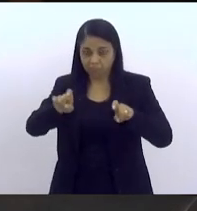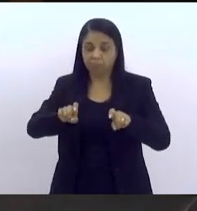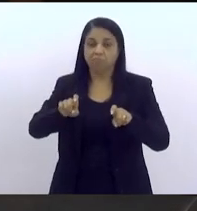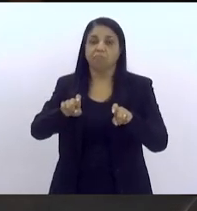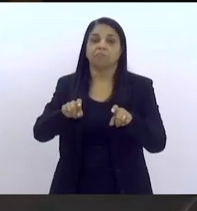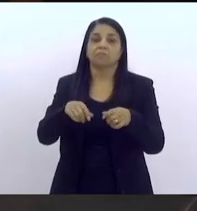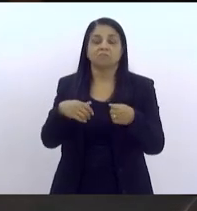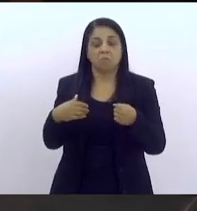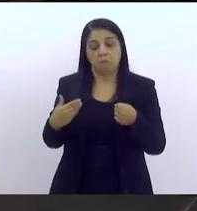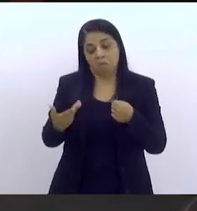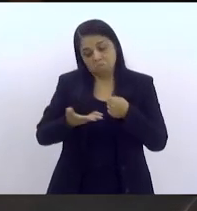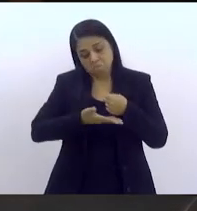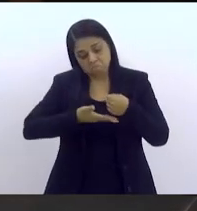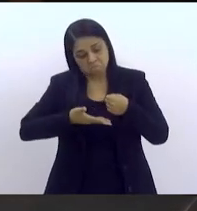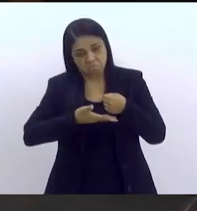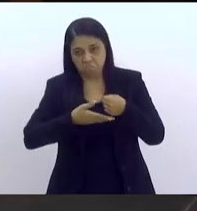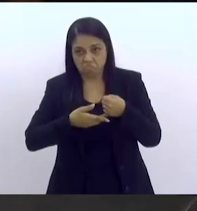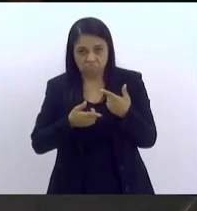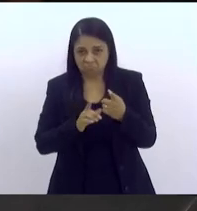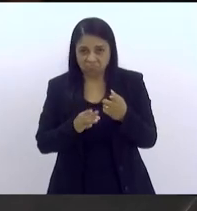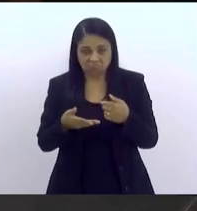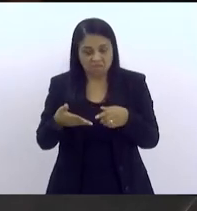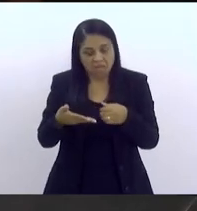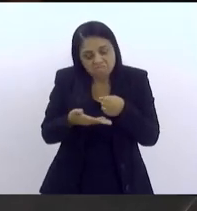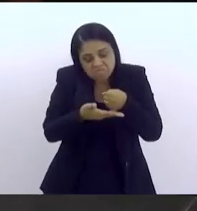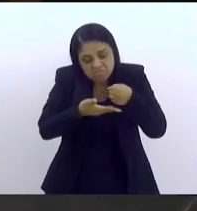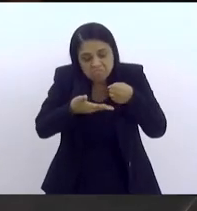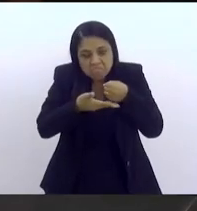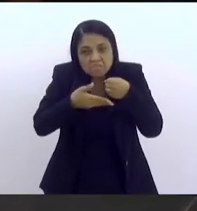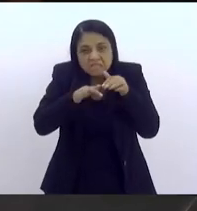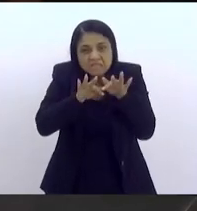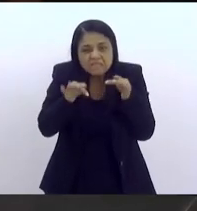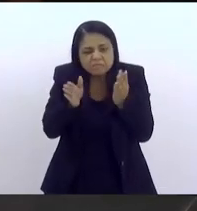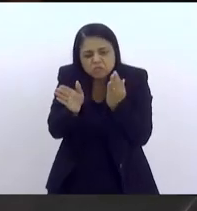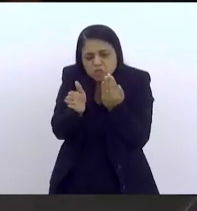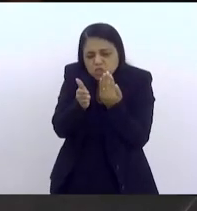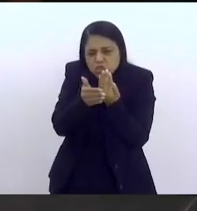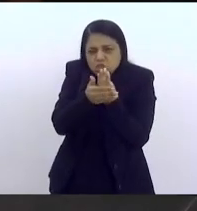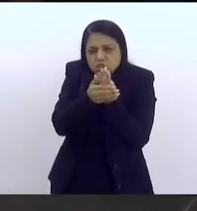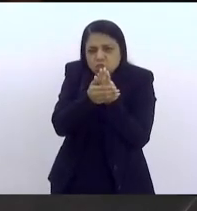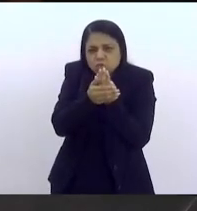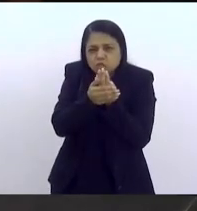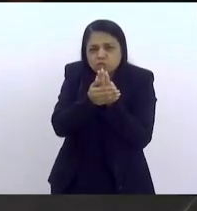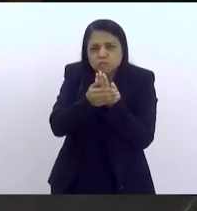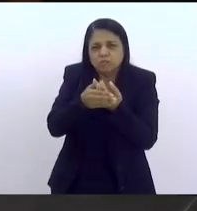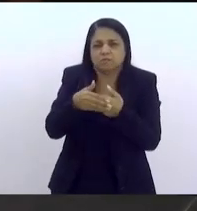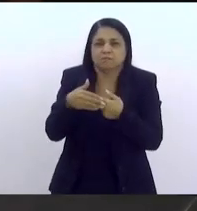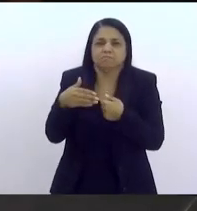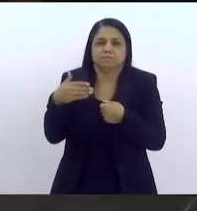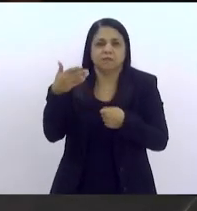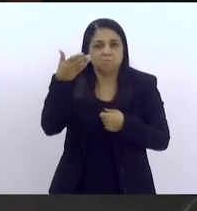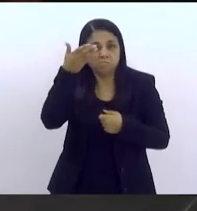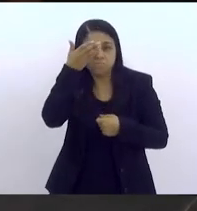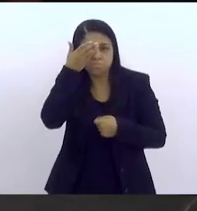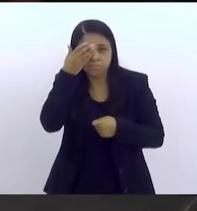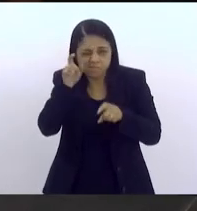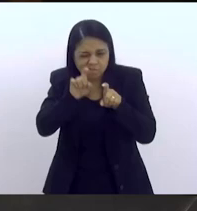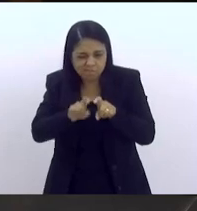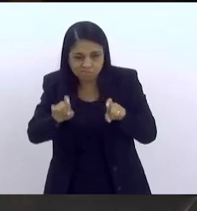superfície essa área da internet que fica então escondida e tem não tem regulamentação